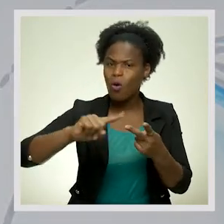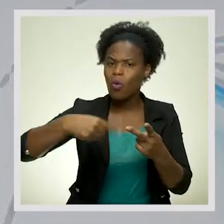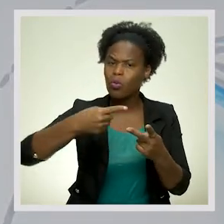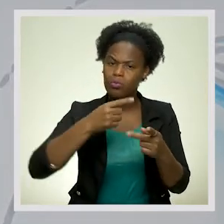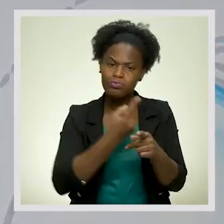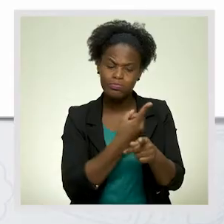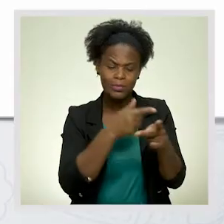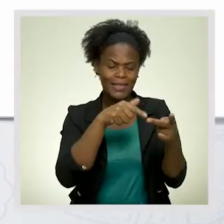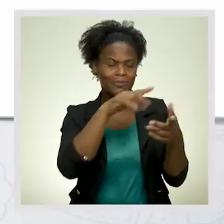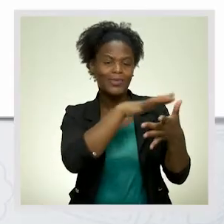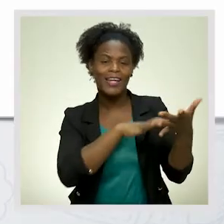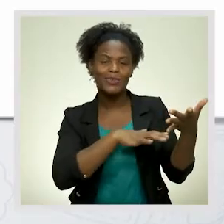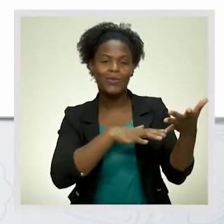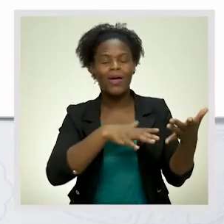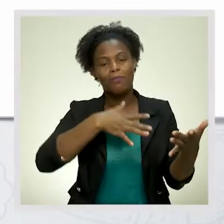narrativo.